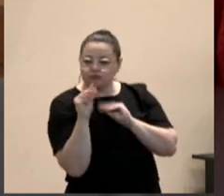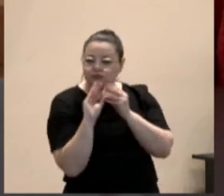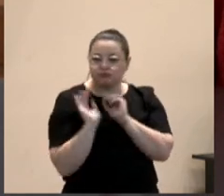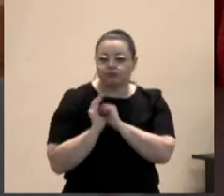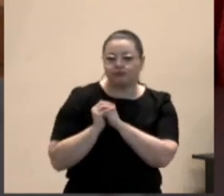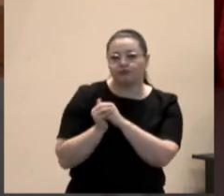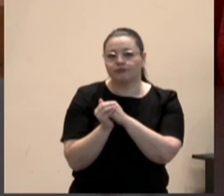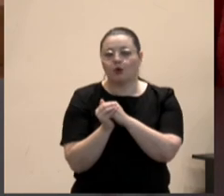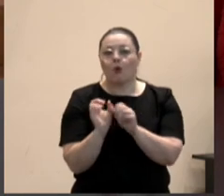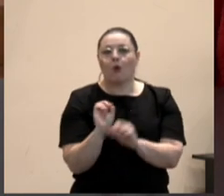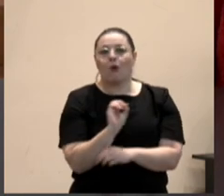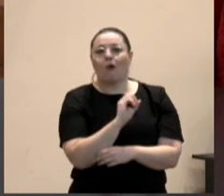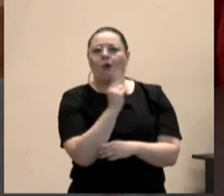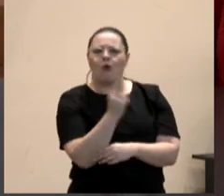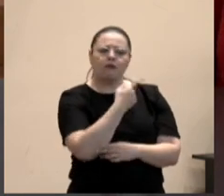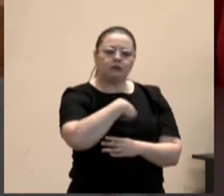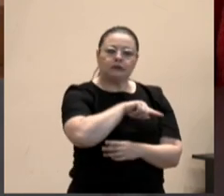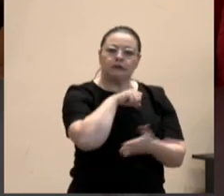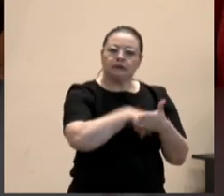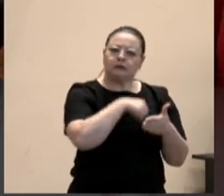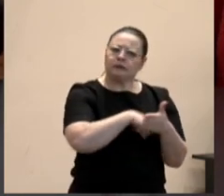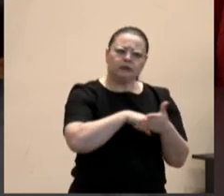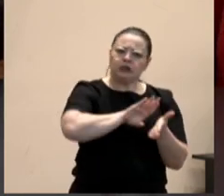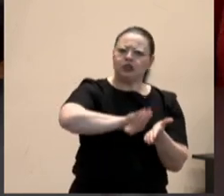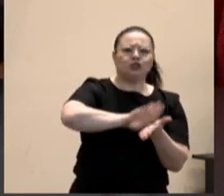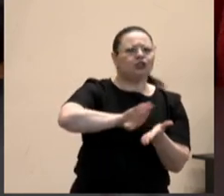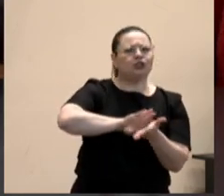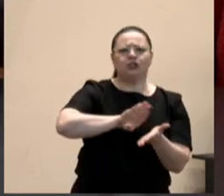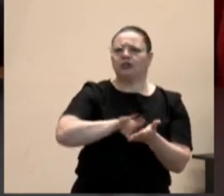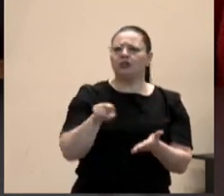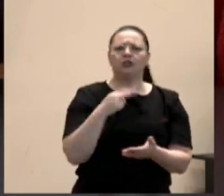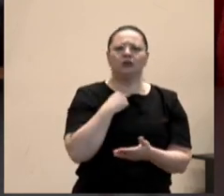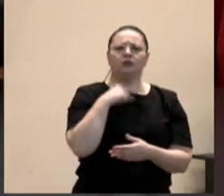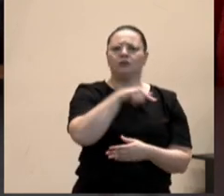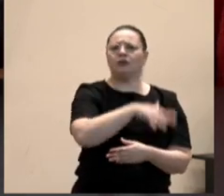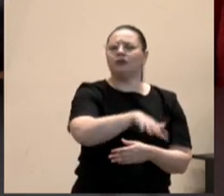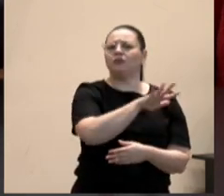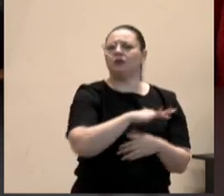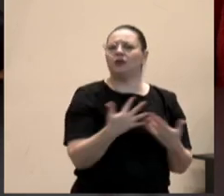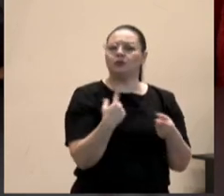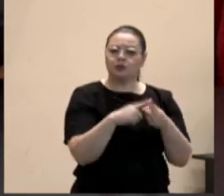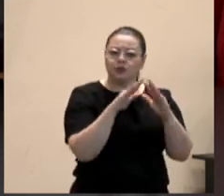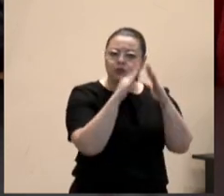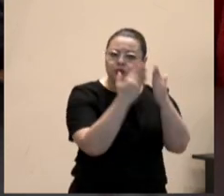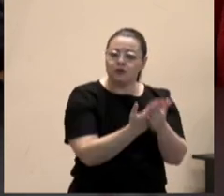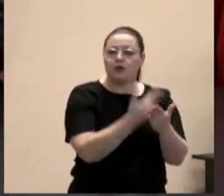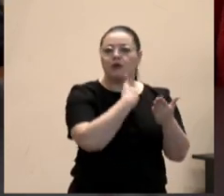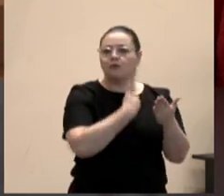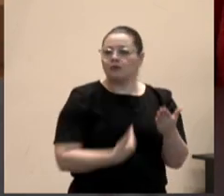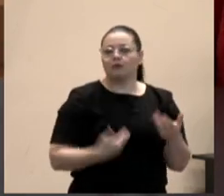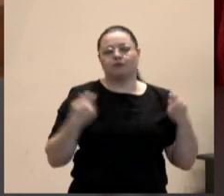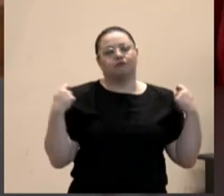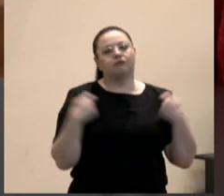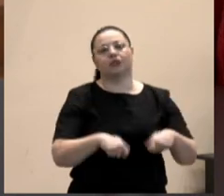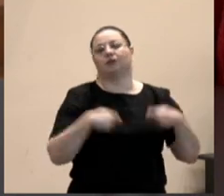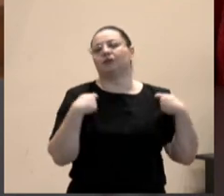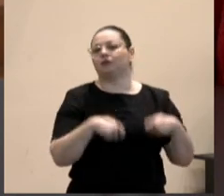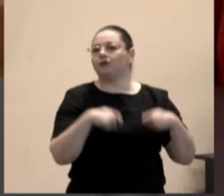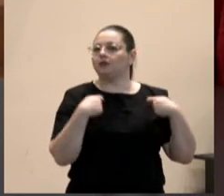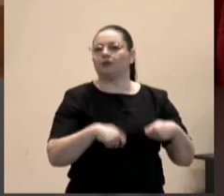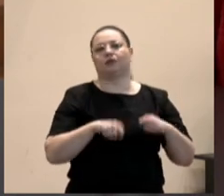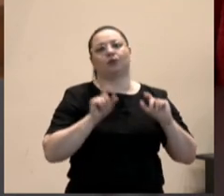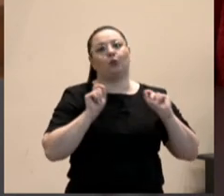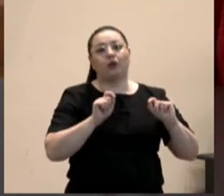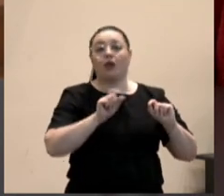brigar para retirar ele desse espaço, porque escola pública tem que ser construída por